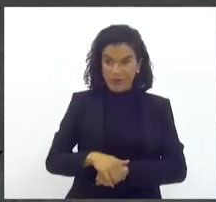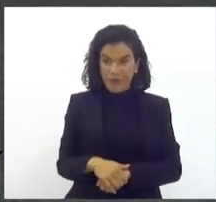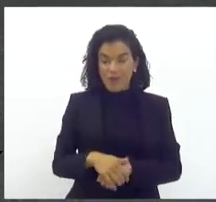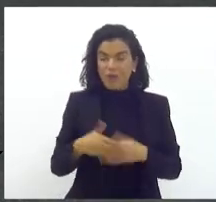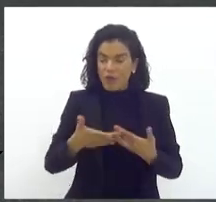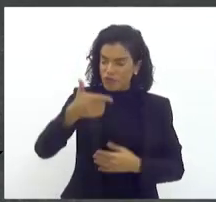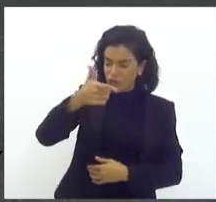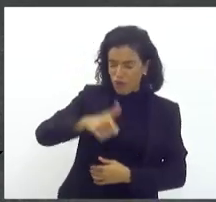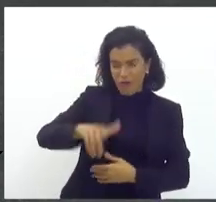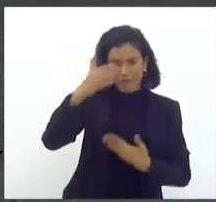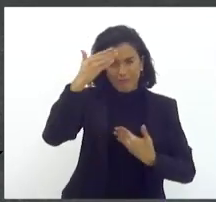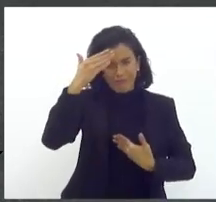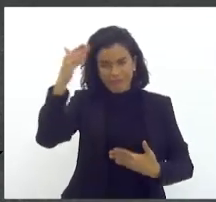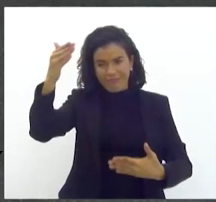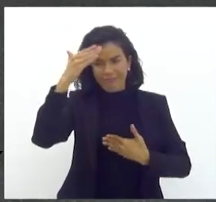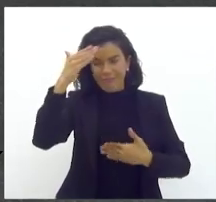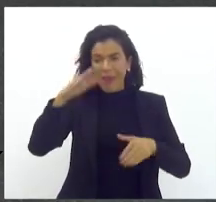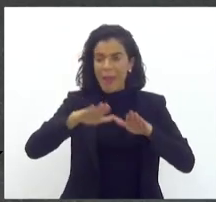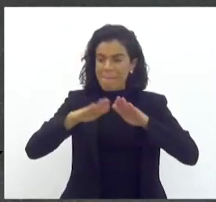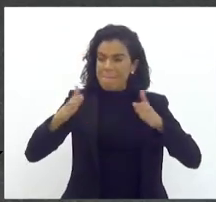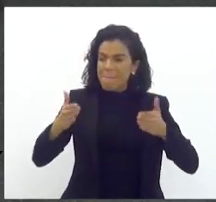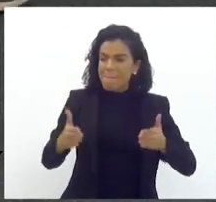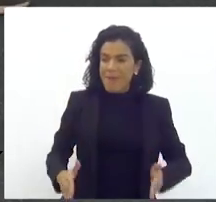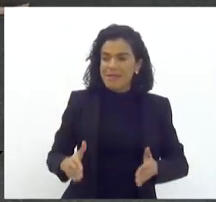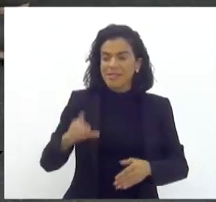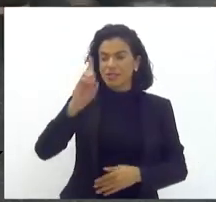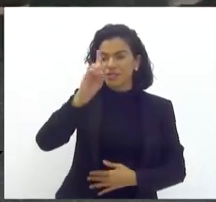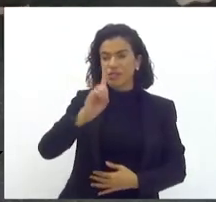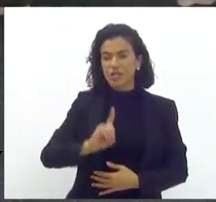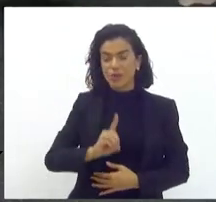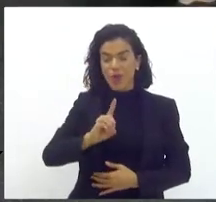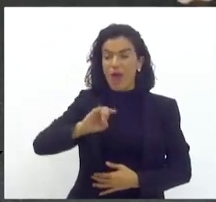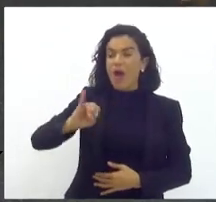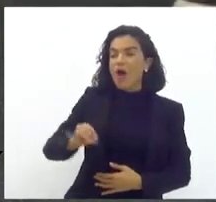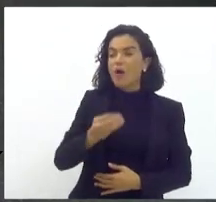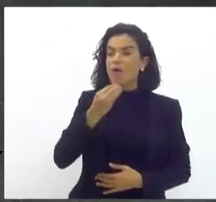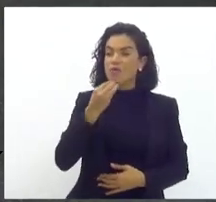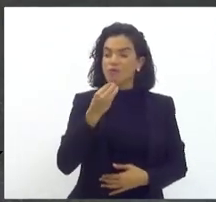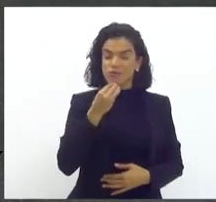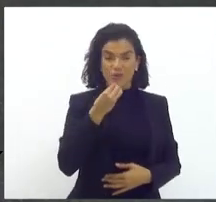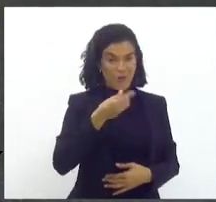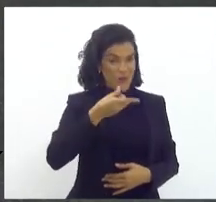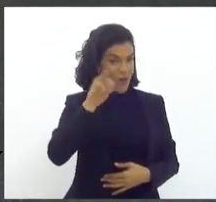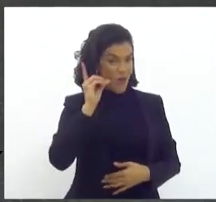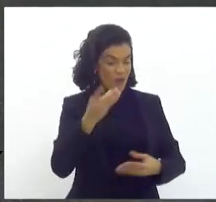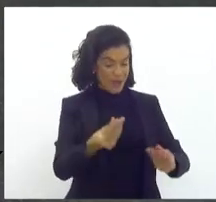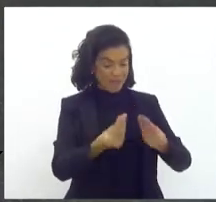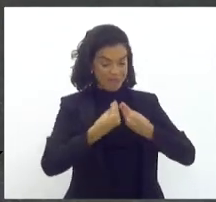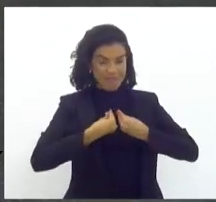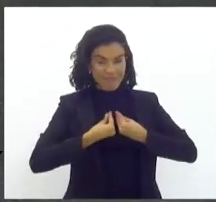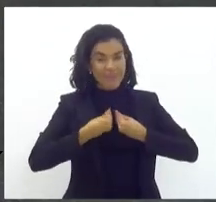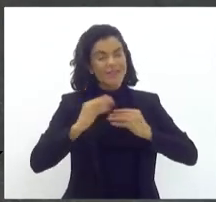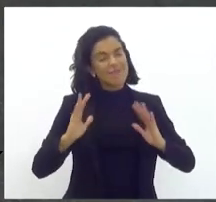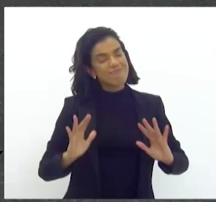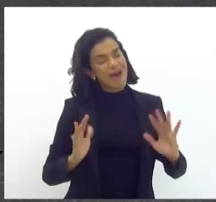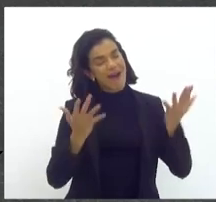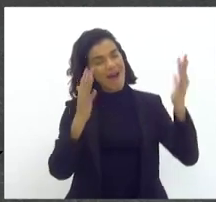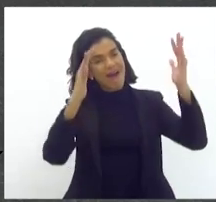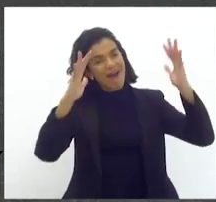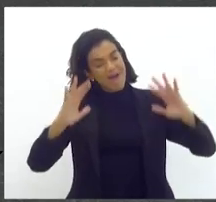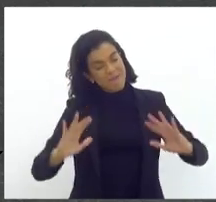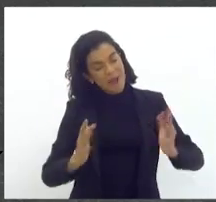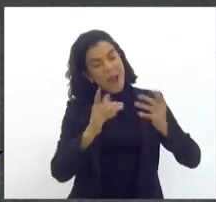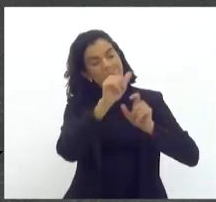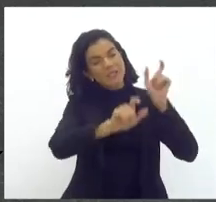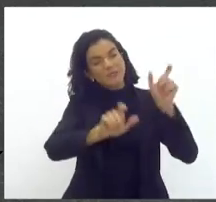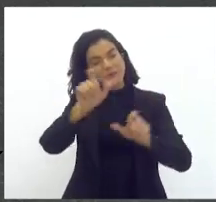de novo agradecer aqui a mesa diretora a oportunidade que nós tivemos na noite de ontem de Celebrar os